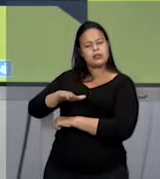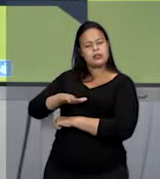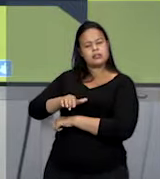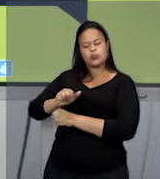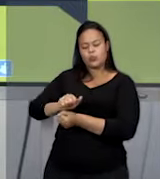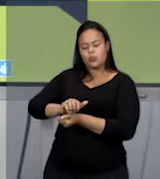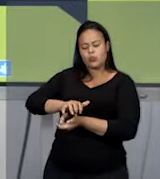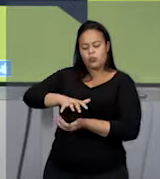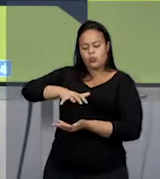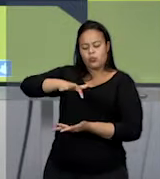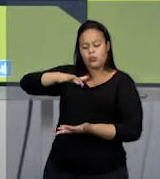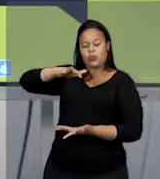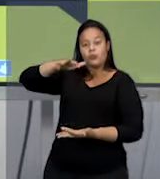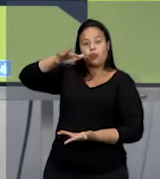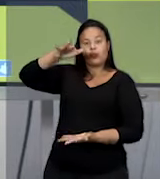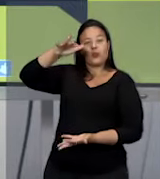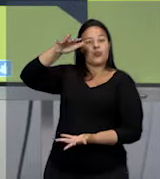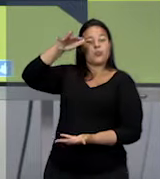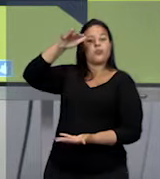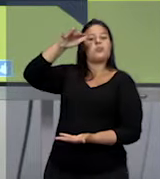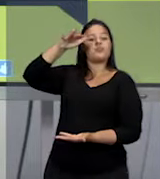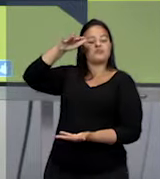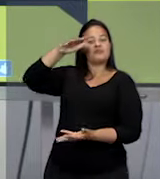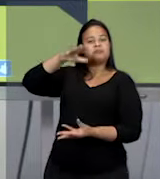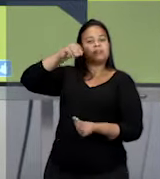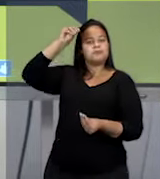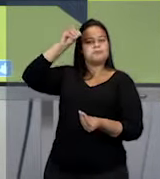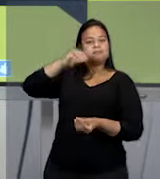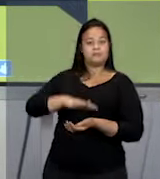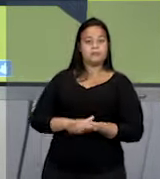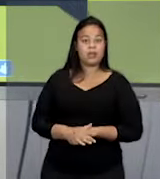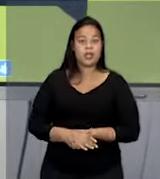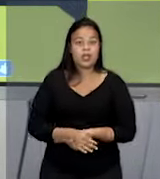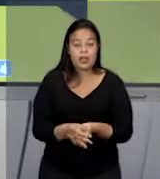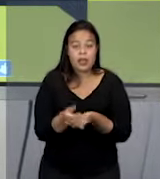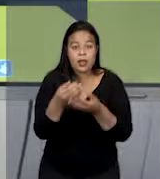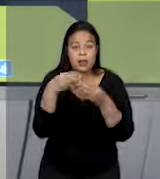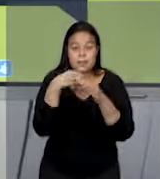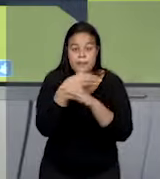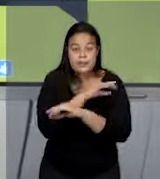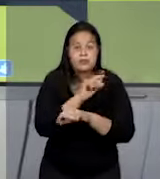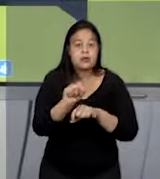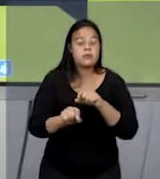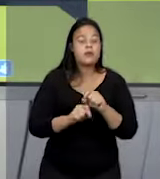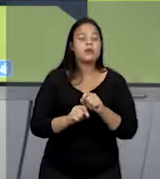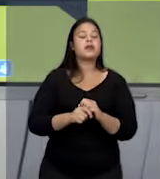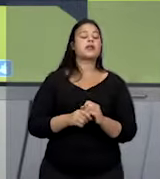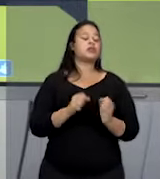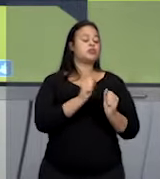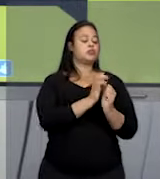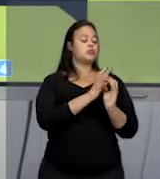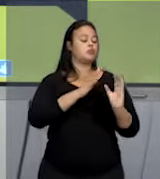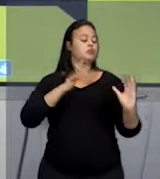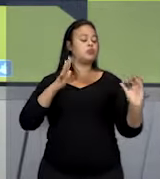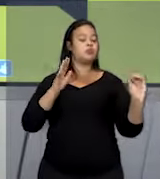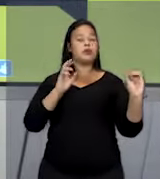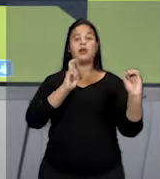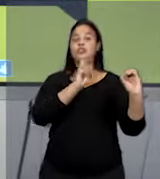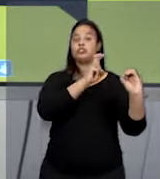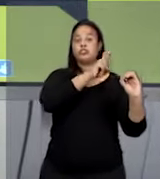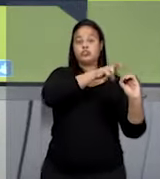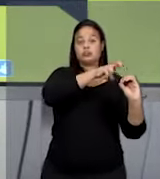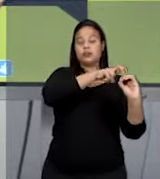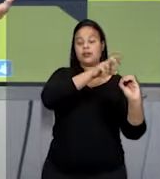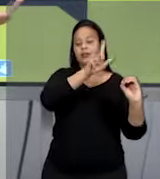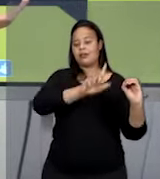não produza mais sombra. Então, você vai observar que sombra para o oeste, período da manhã, sombra para